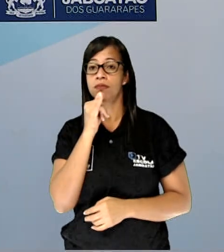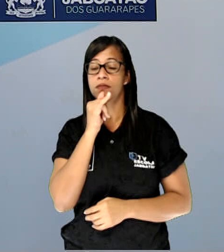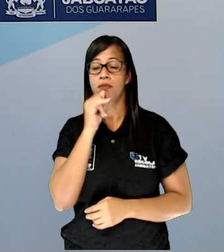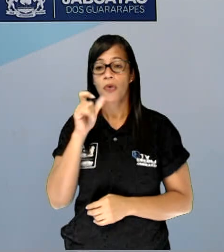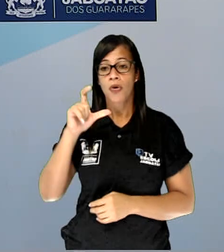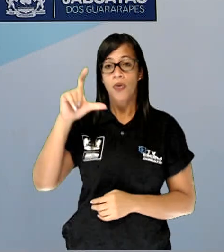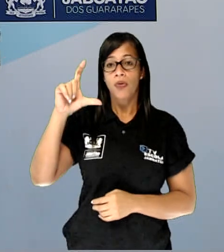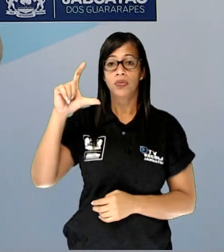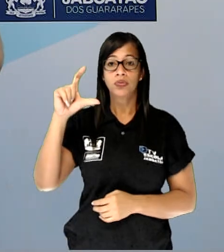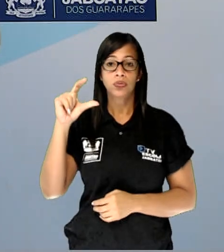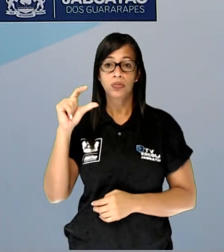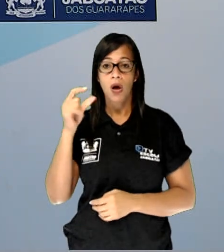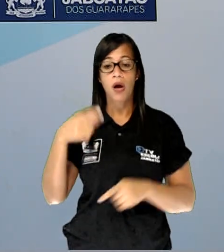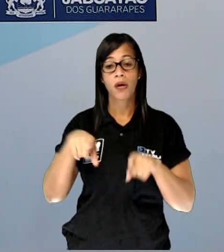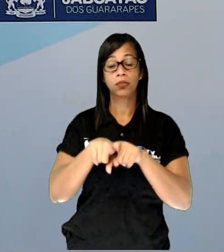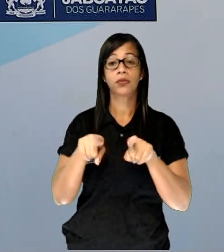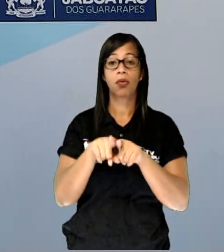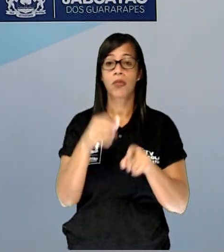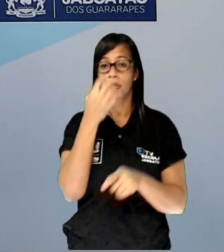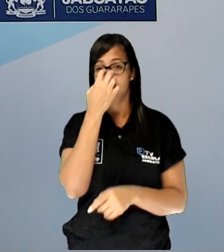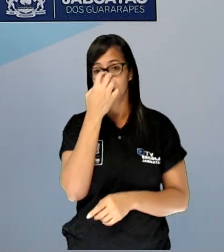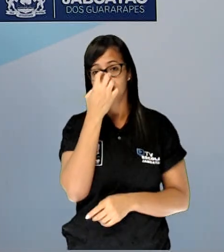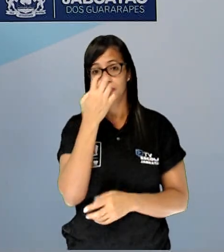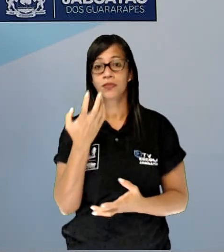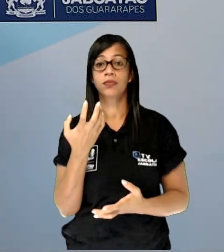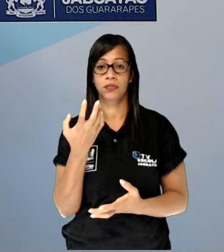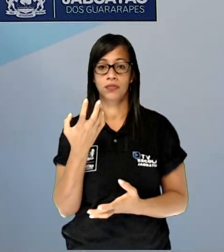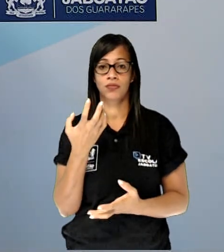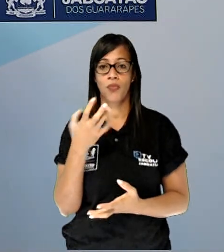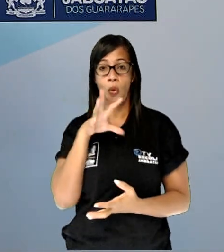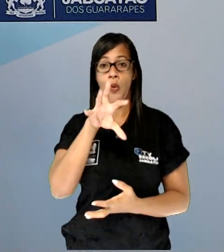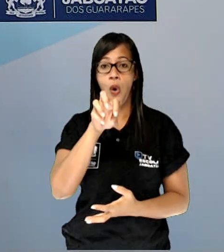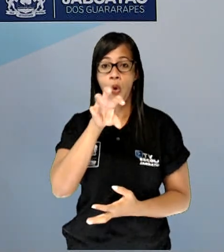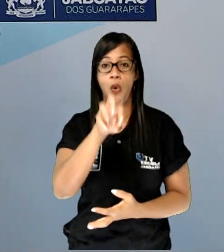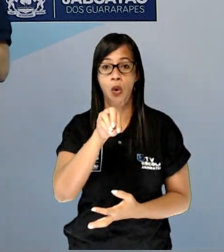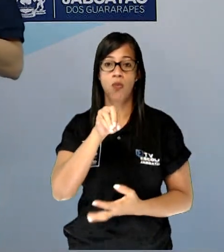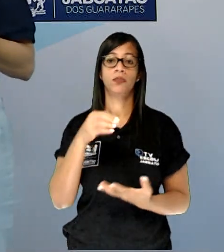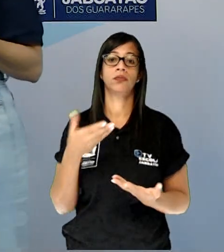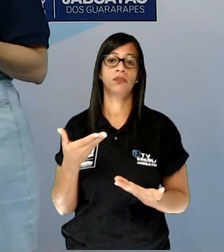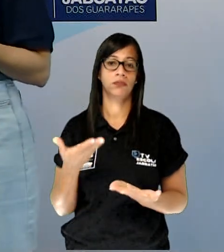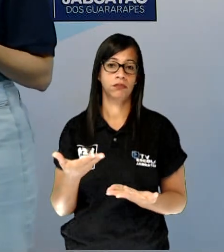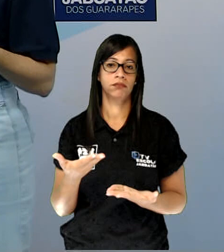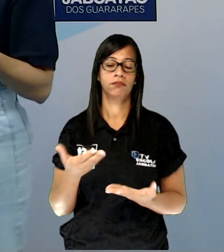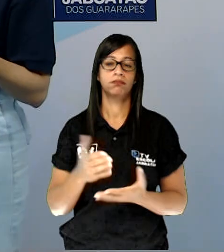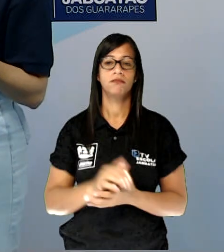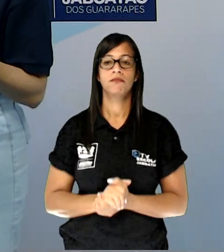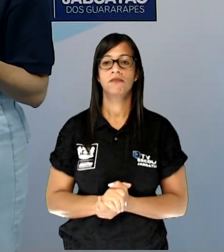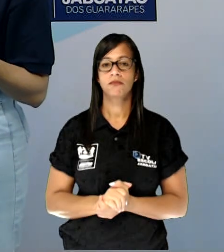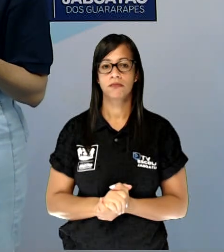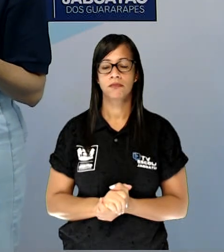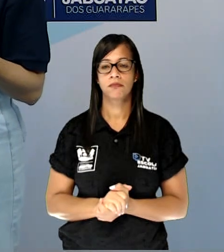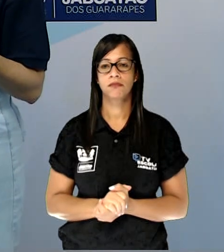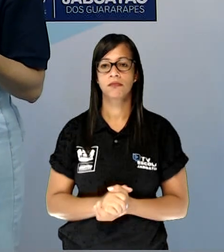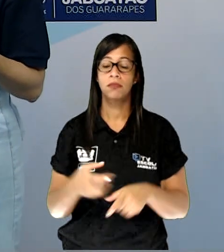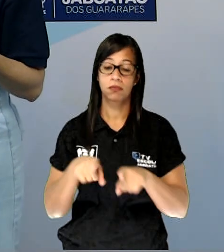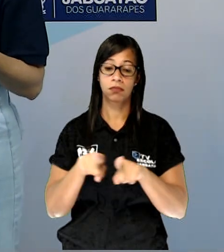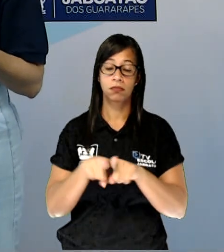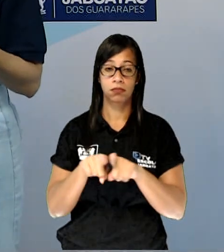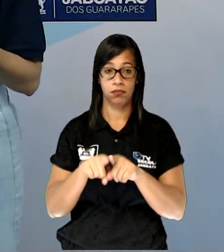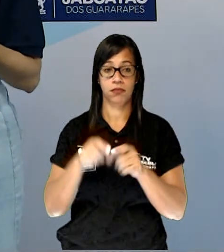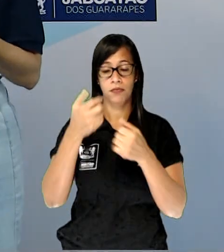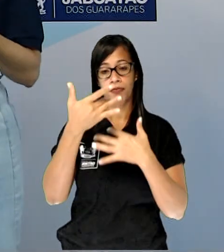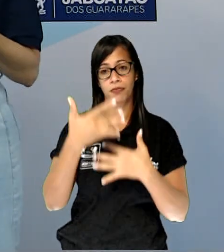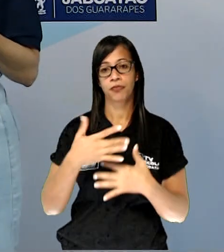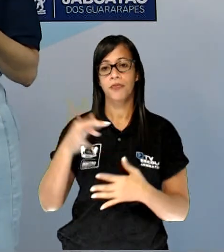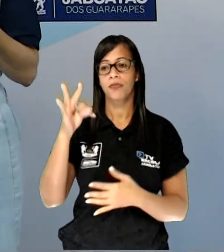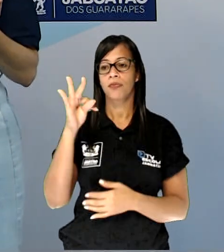de um cachorro. Não é grave, não é? E aí, vamos falar também um pouquinho do timbre, que